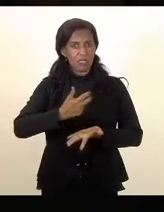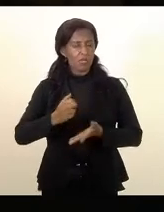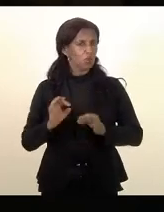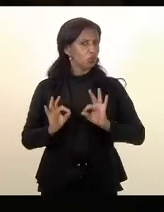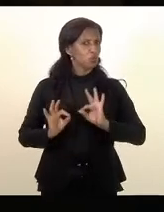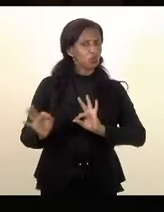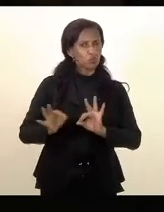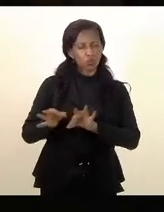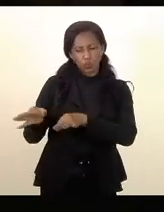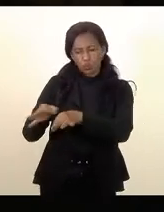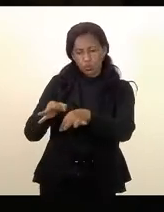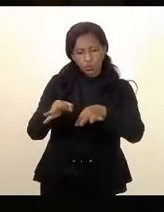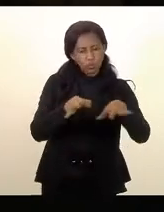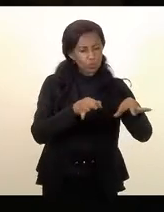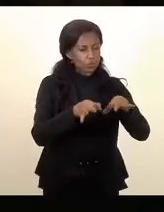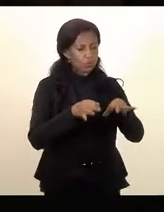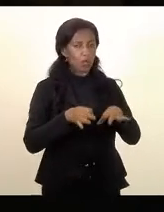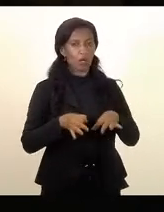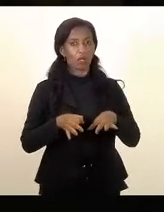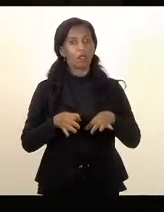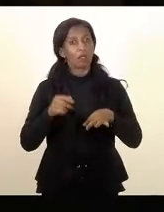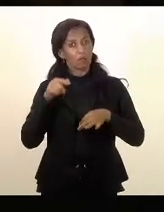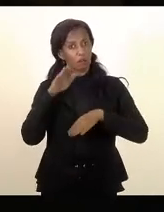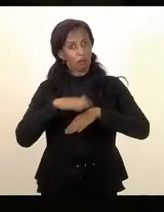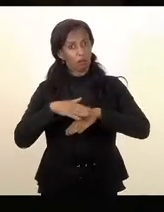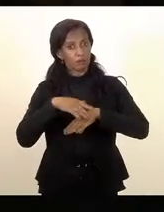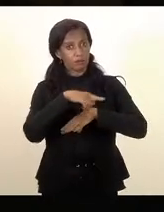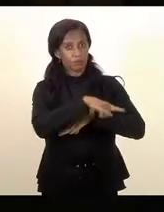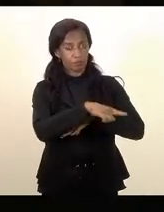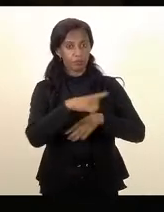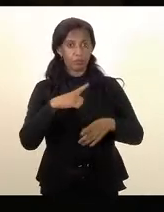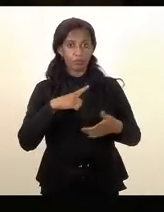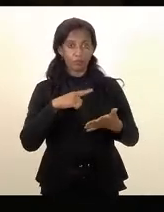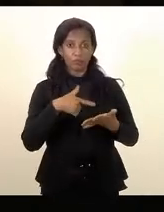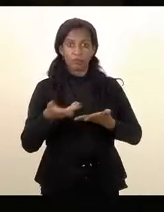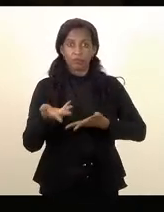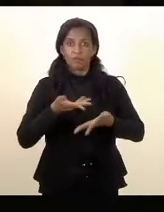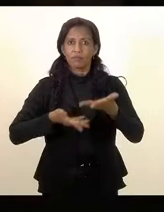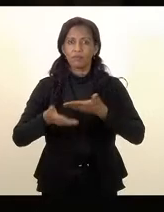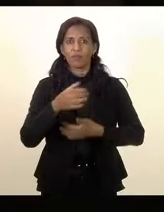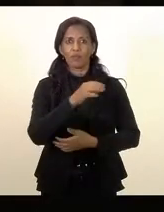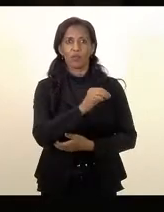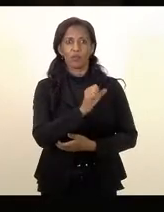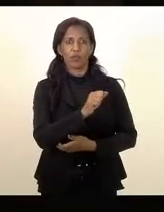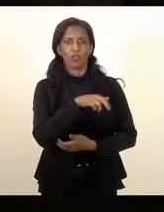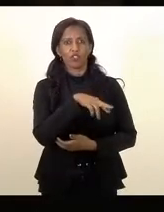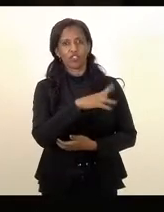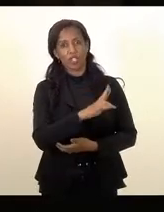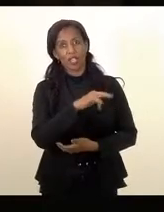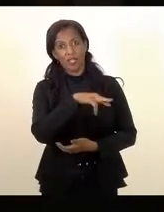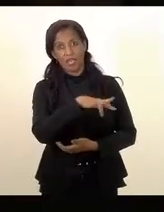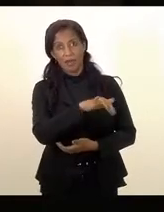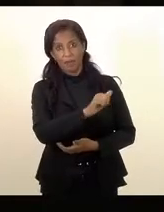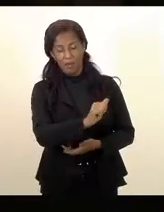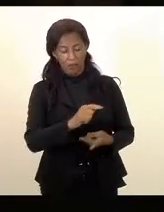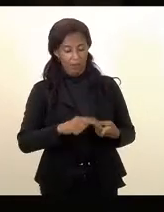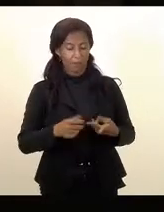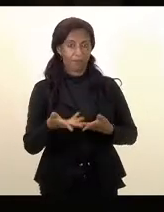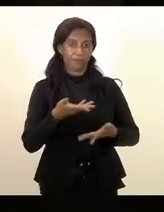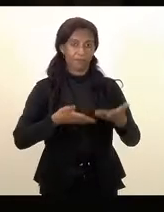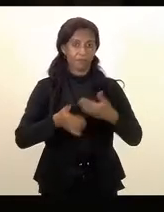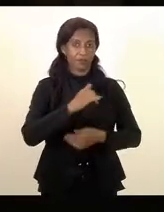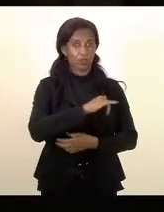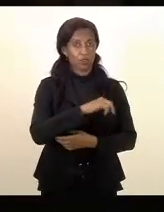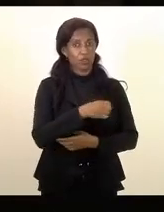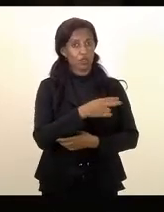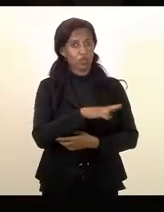a elaboração de projeto dele contou com a participação de Oscar Niemeyer contou com a participação de